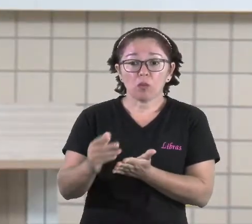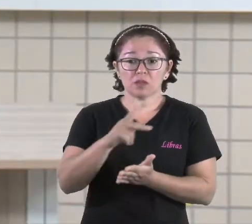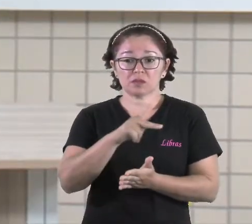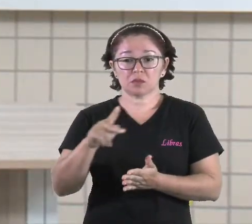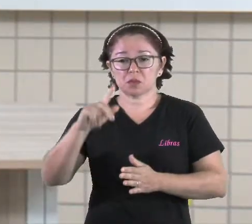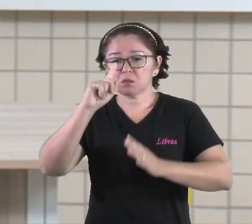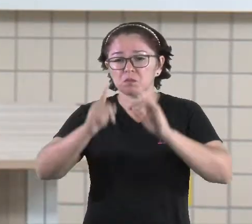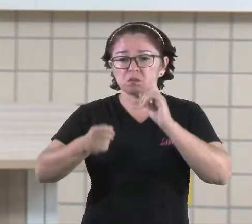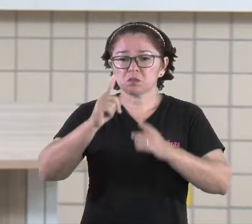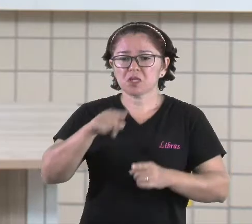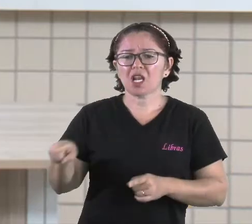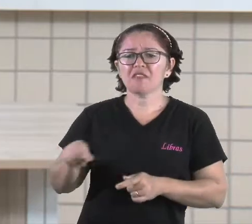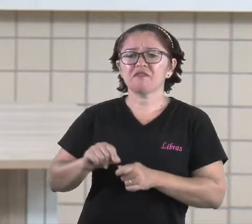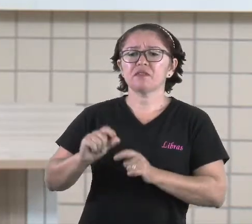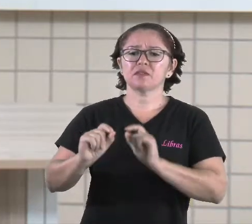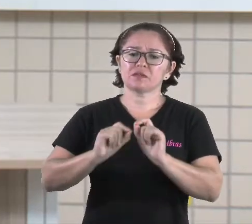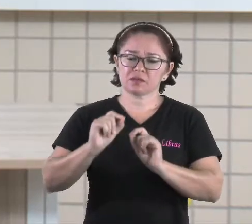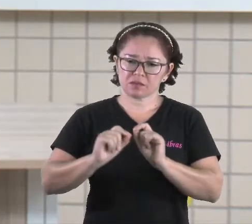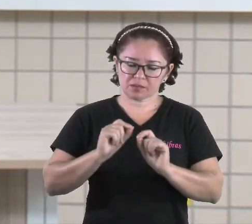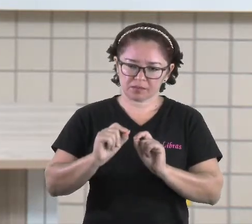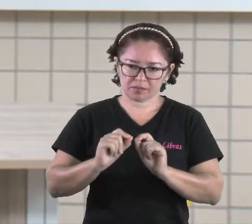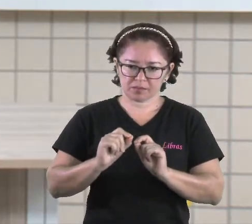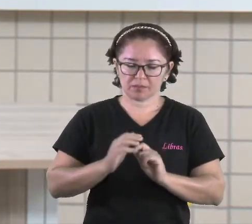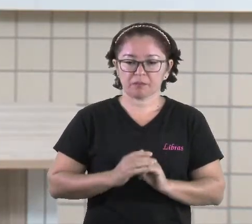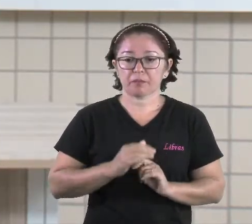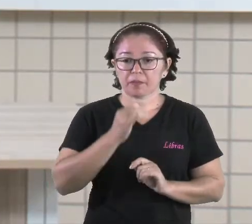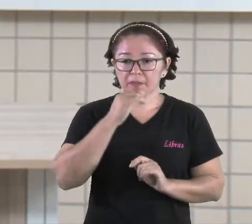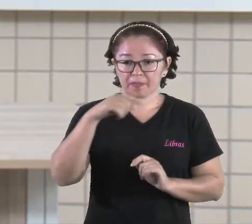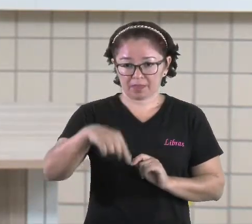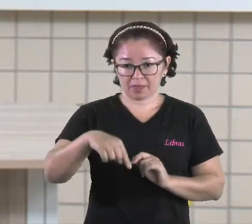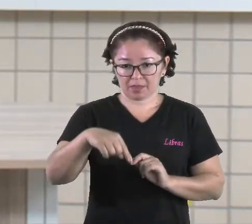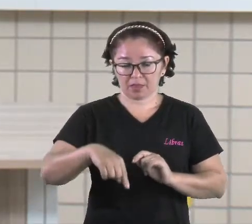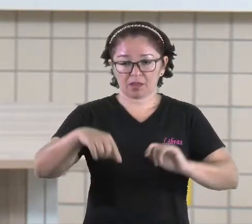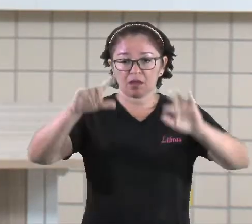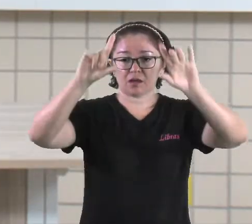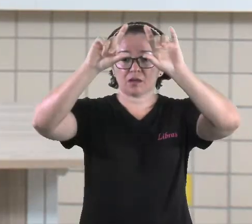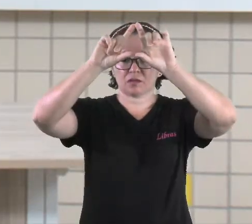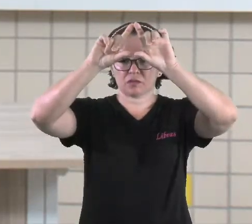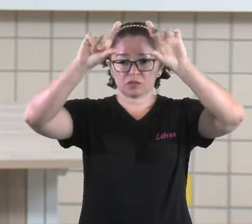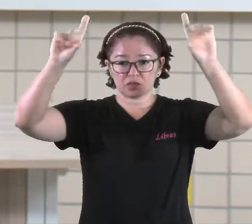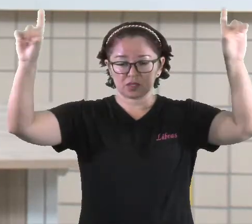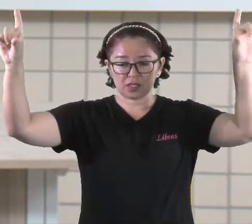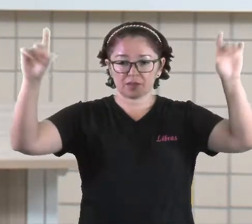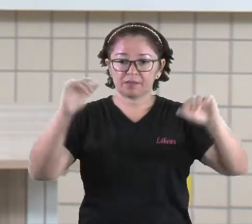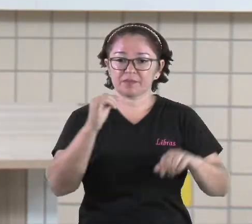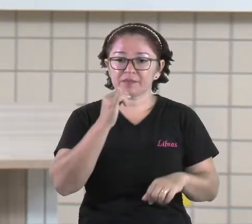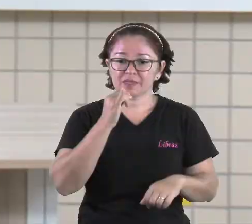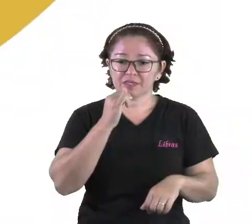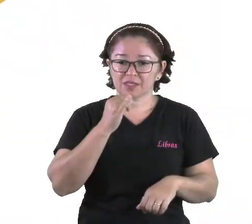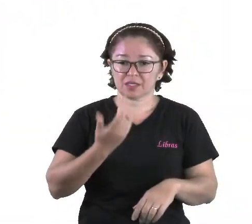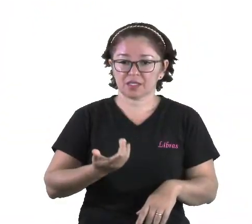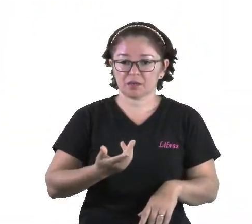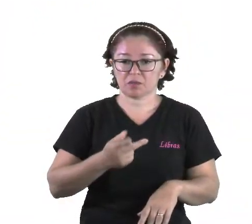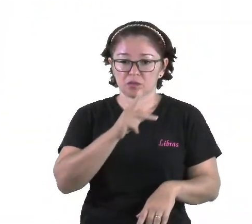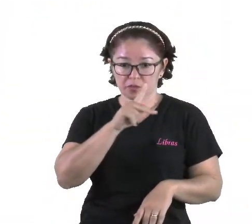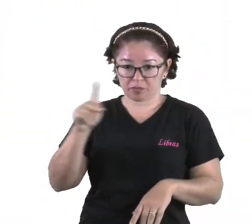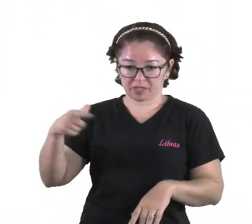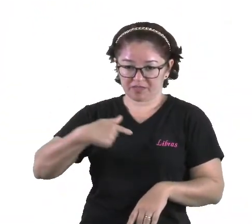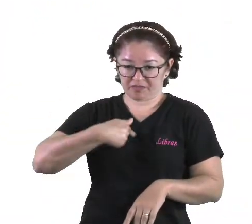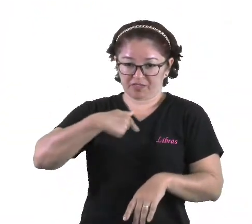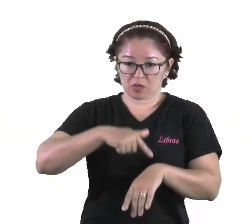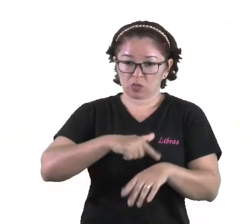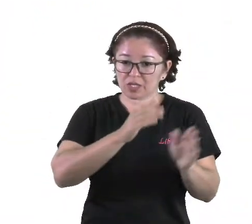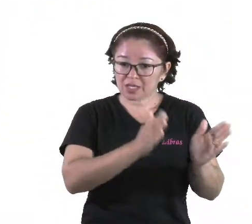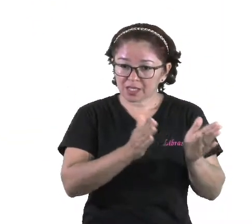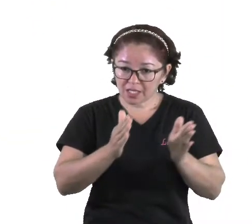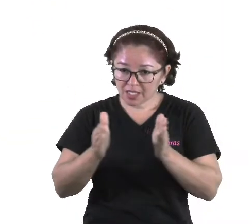Para essa aula, nós vamos estabelecer o seguinte tema: os tempos de Vargas e suas características. Nós vamos iniciar